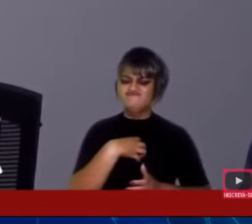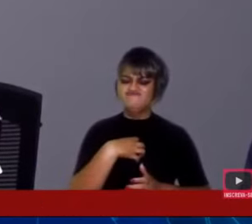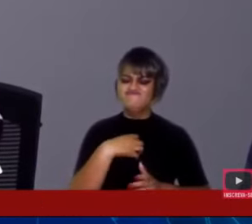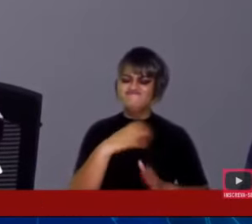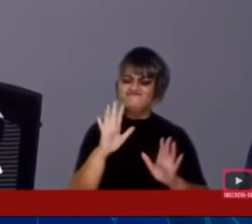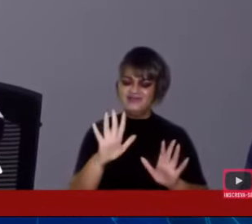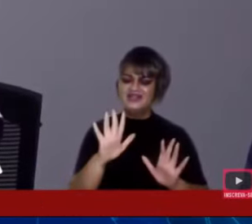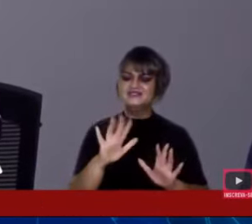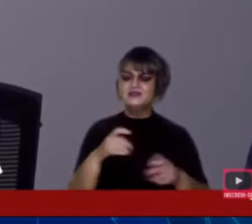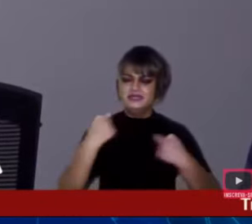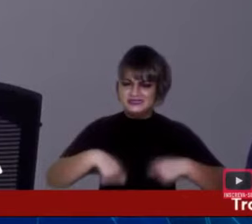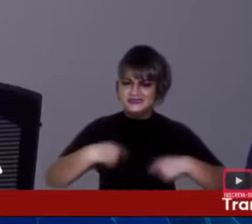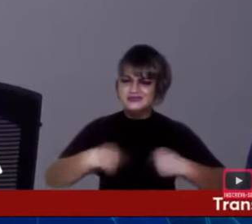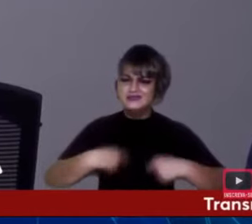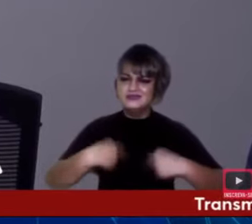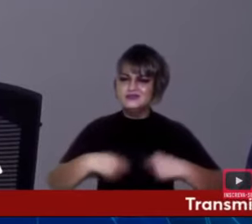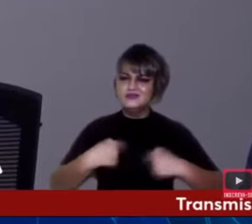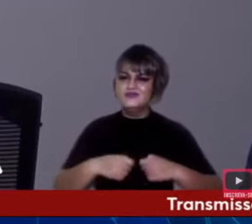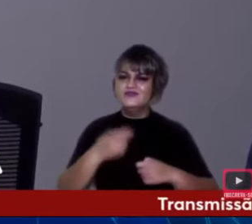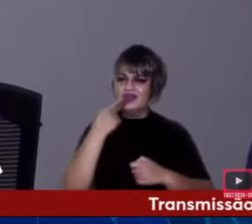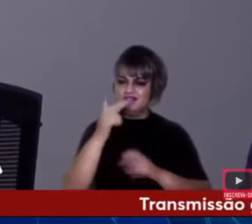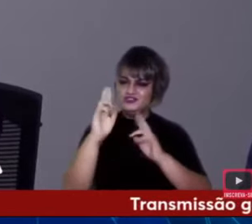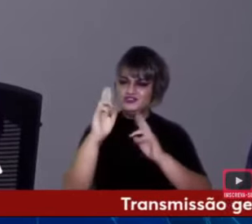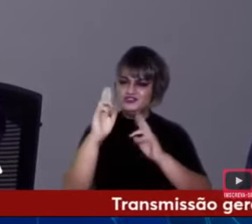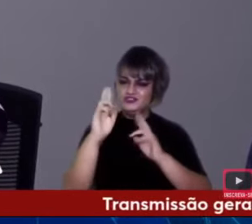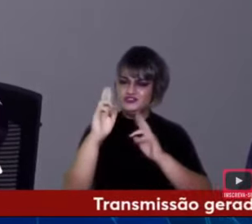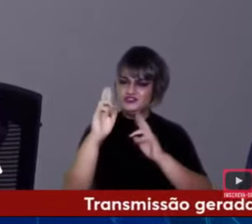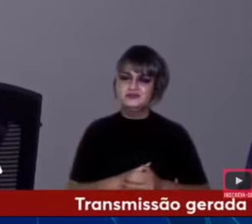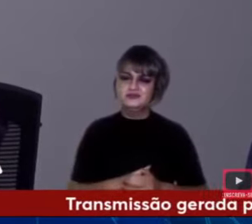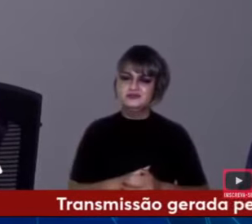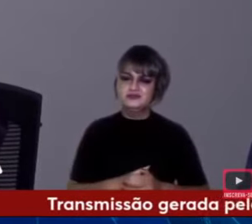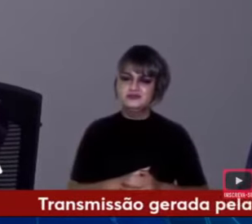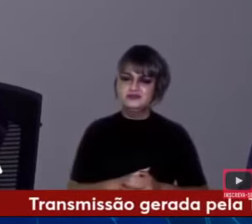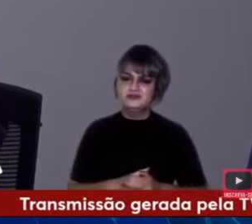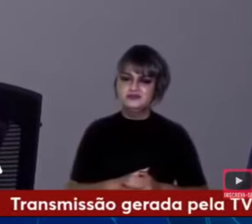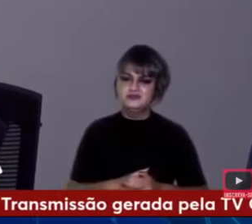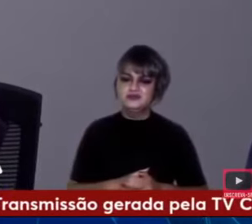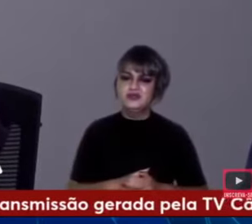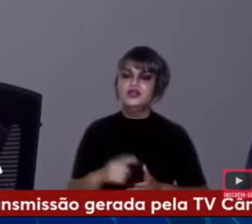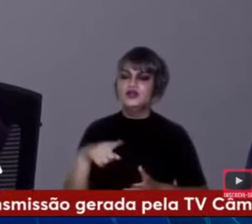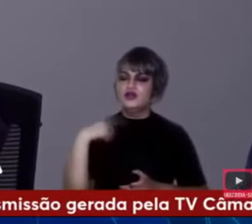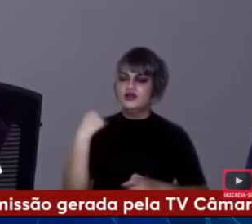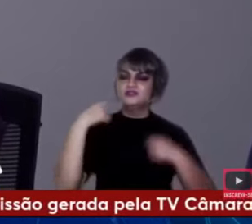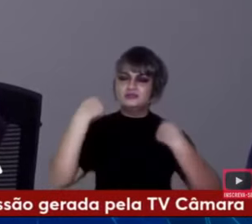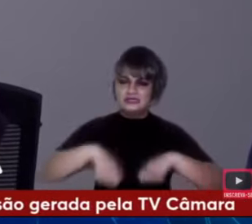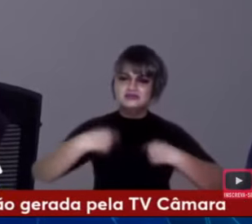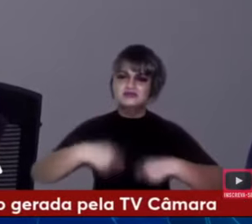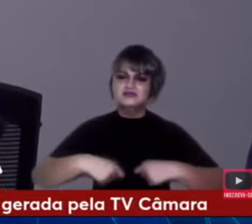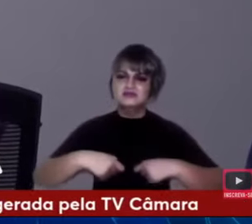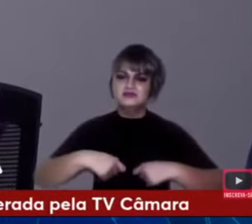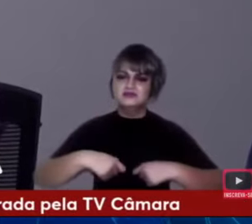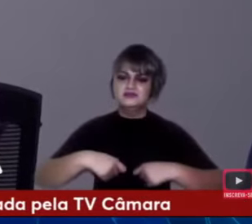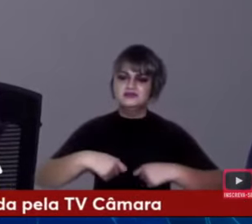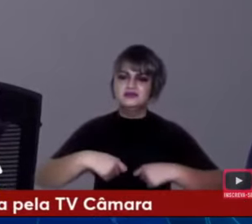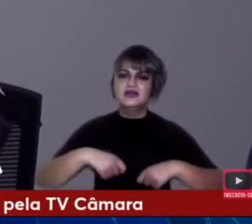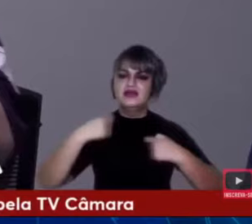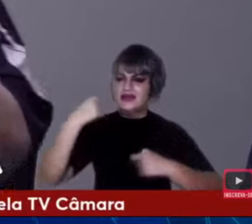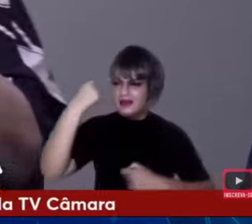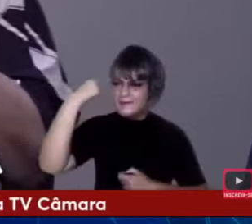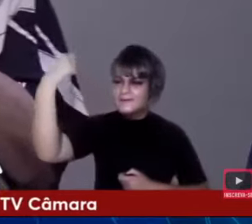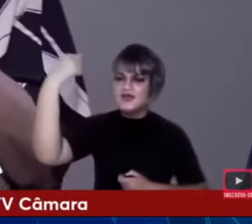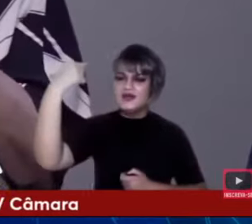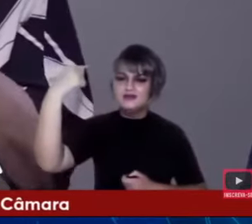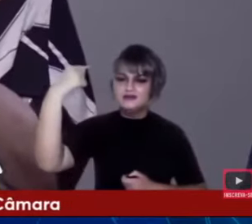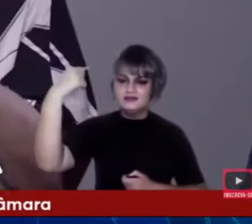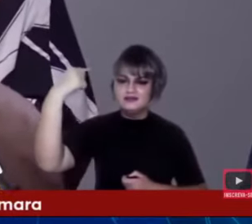minha obrigação contrariá-lo. Nós devemos, sim, lembrar